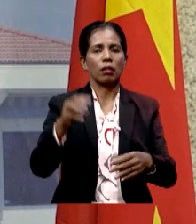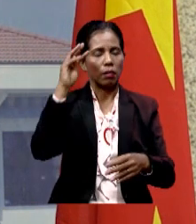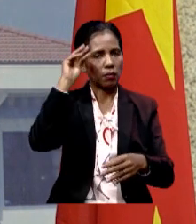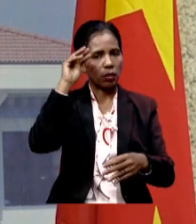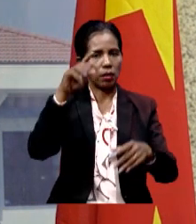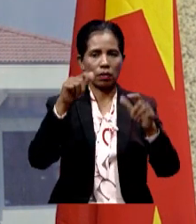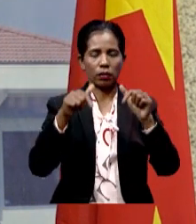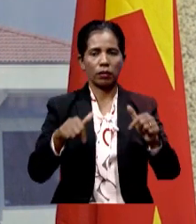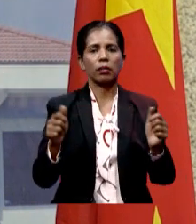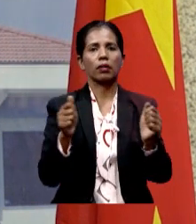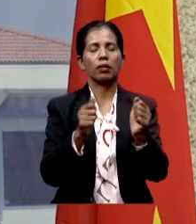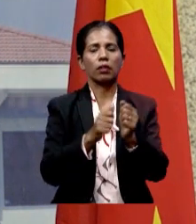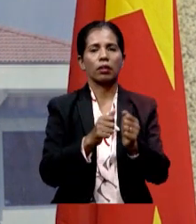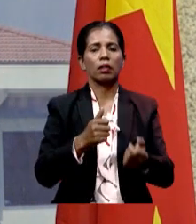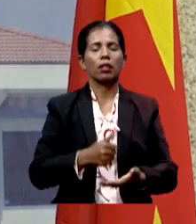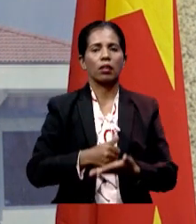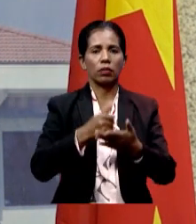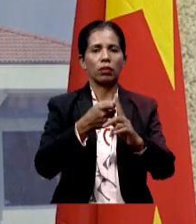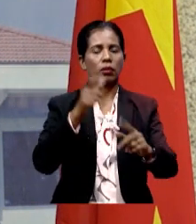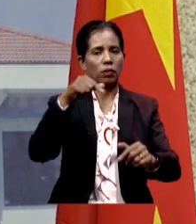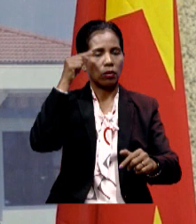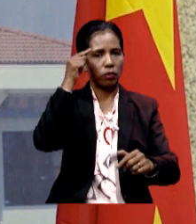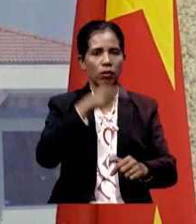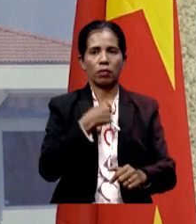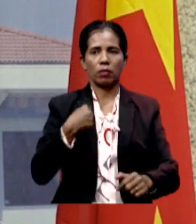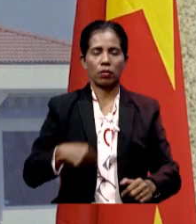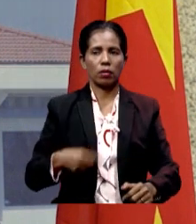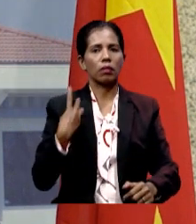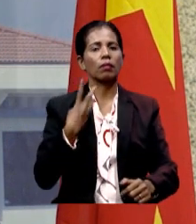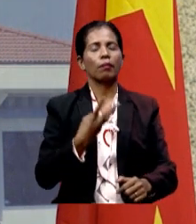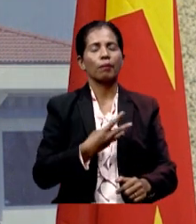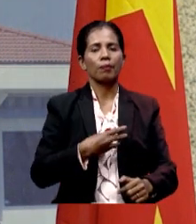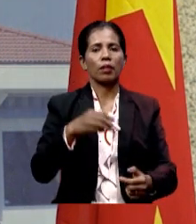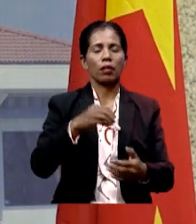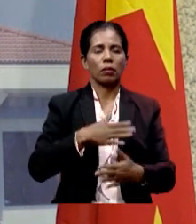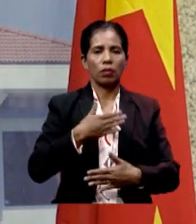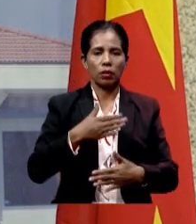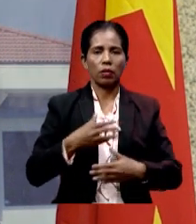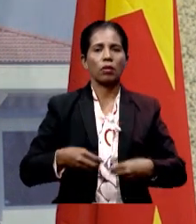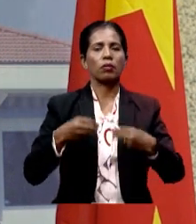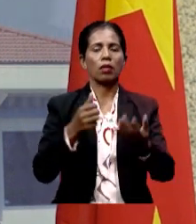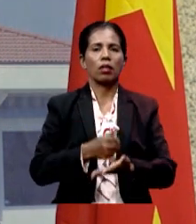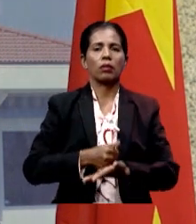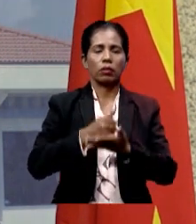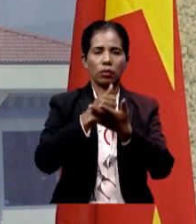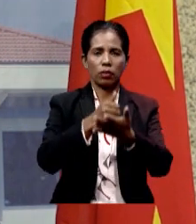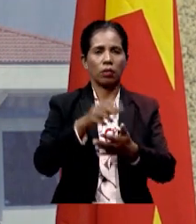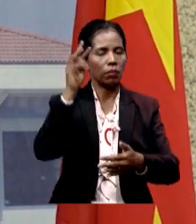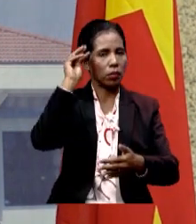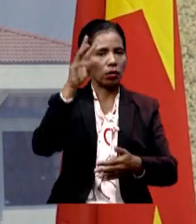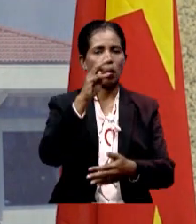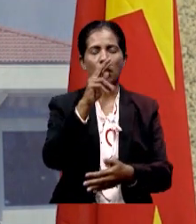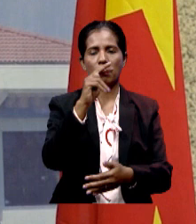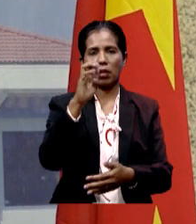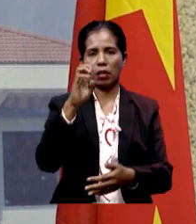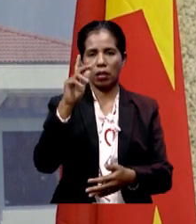ne o assistência Rússia governo China. Amimos contente oferece ajudos de neba Ministério de Negócios Estrangeiros